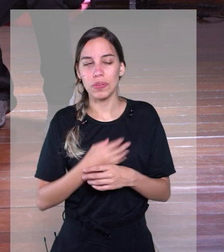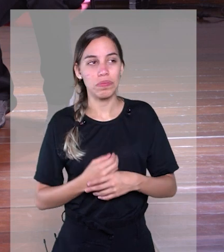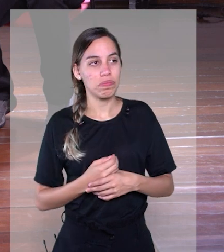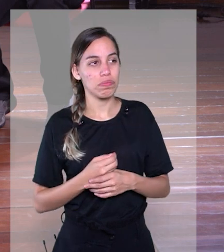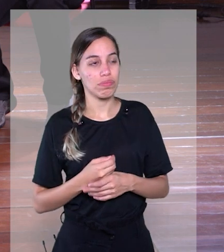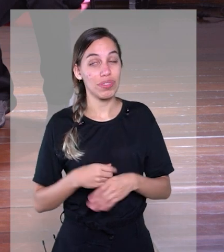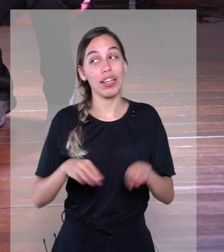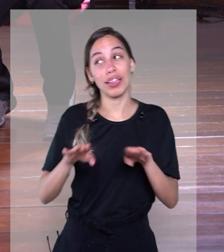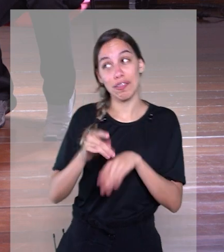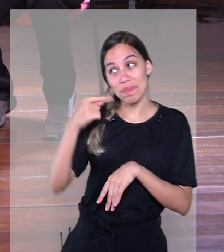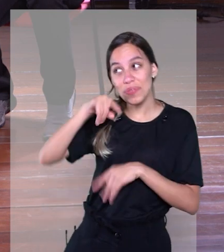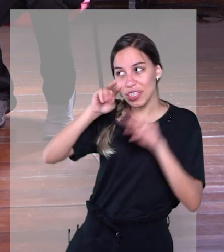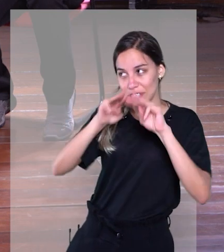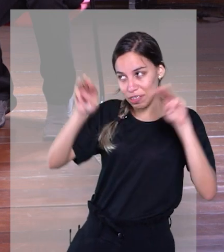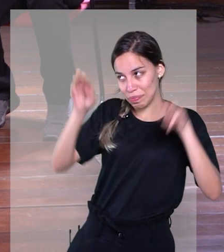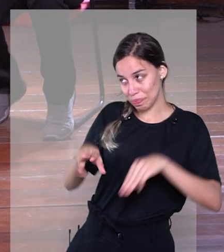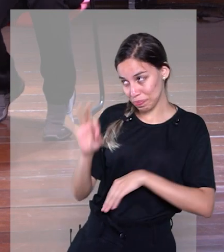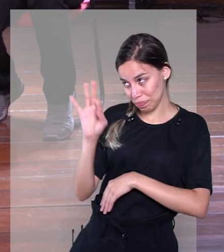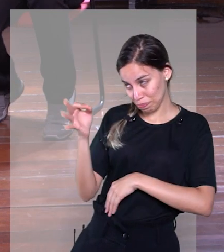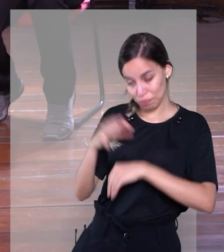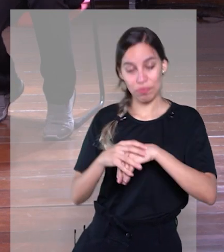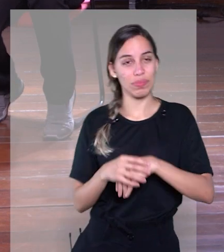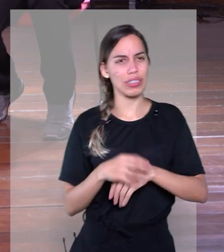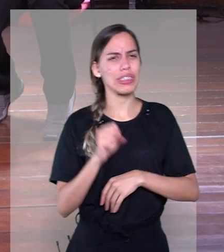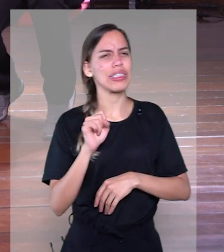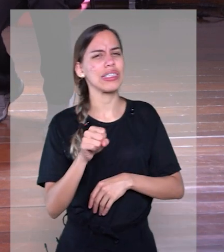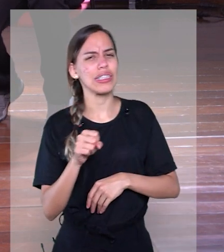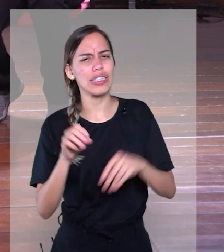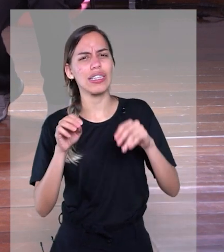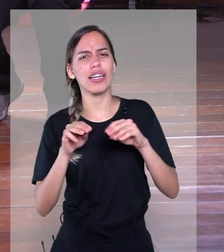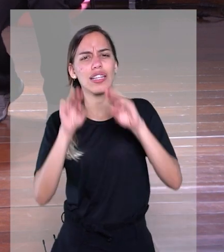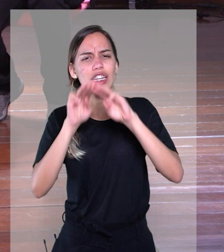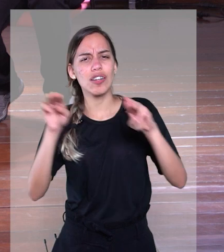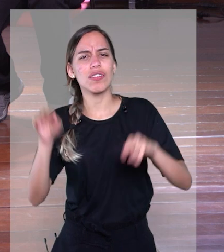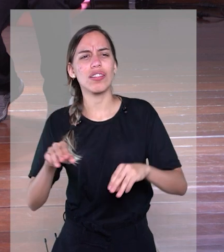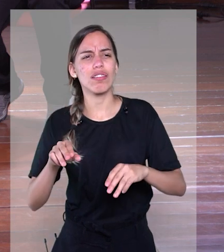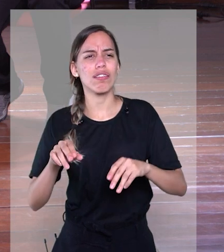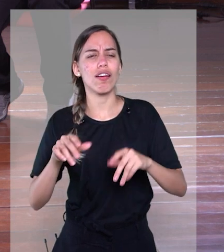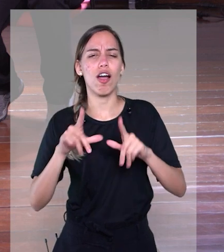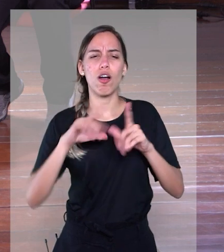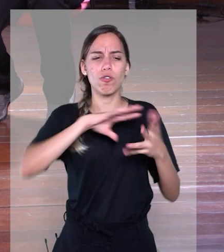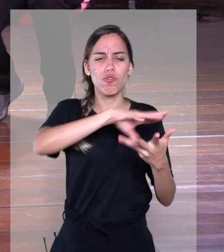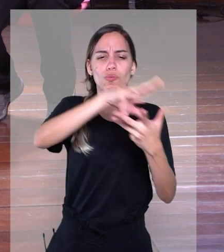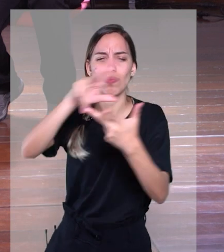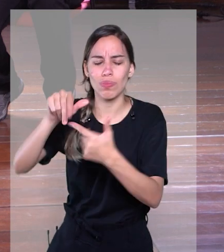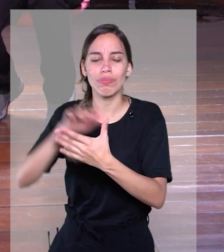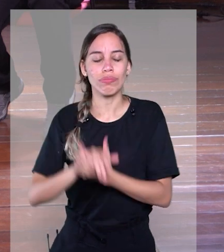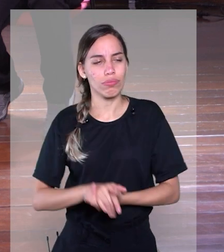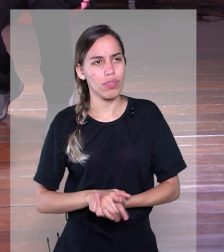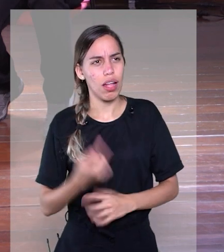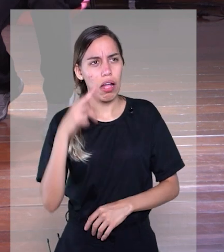E ir à exposição. Sim, lógico. Mundo. A exposição Vasto Mundo, fundamental, para vocês verem estas fotos bem grandes, né?